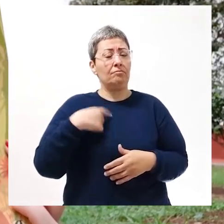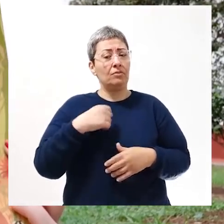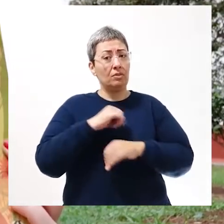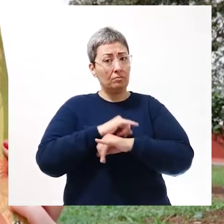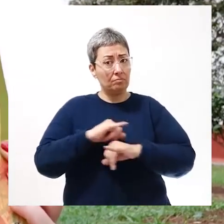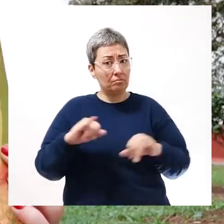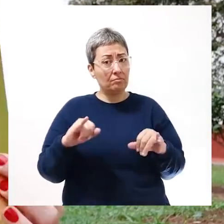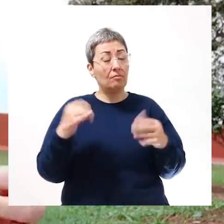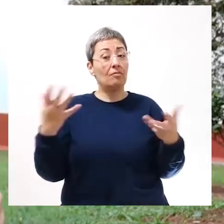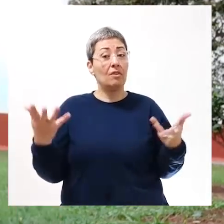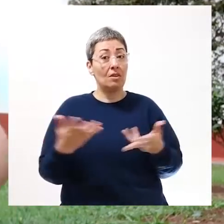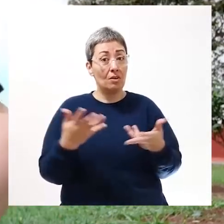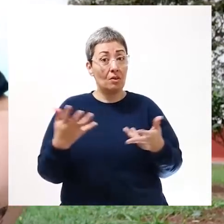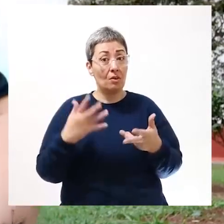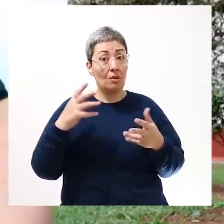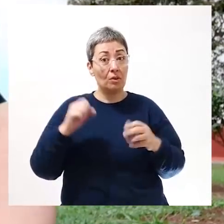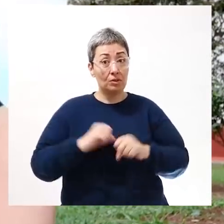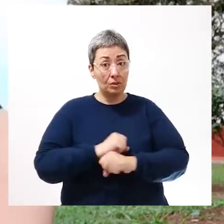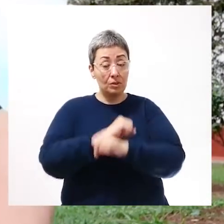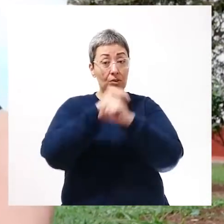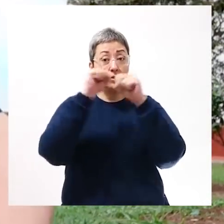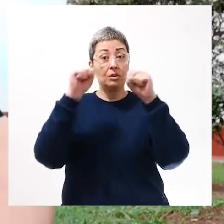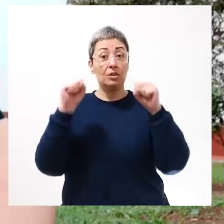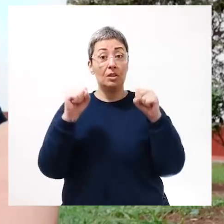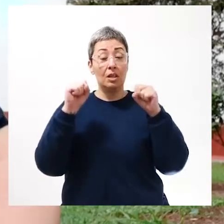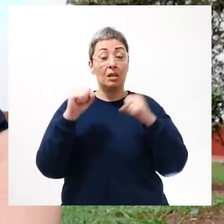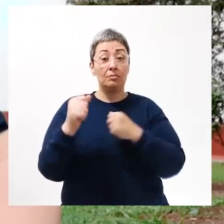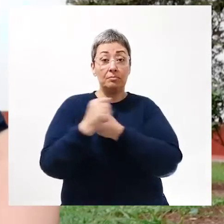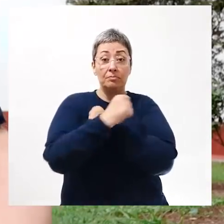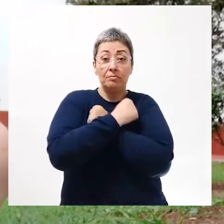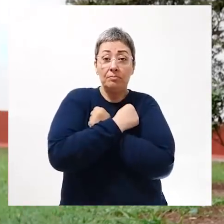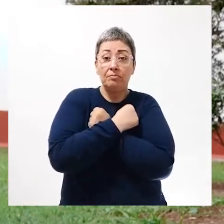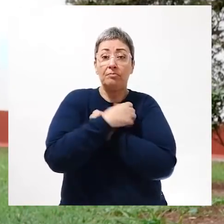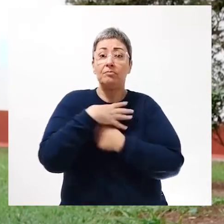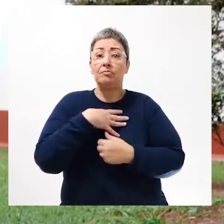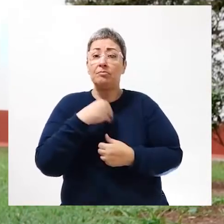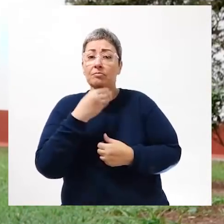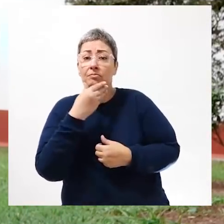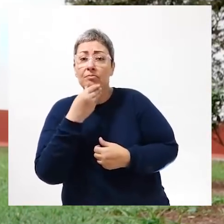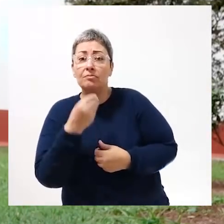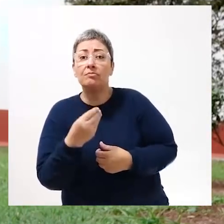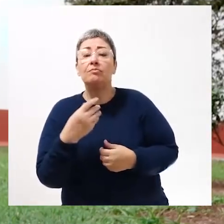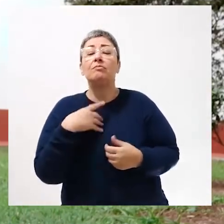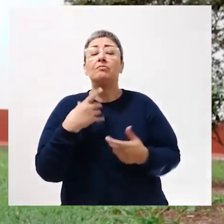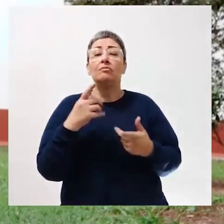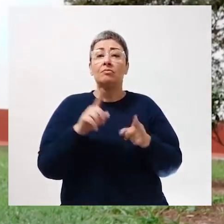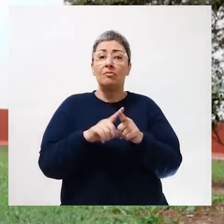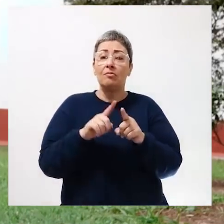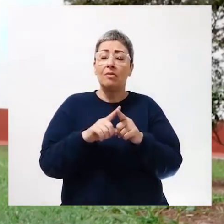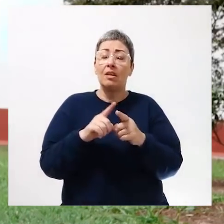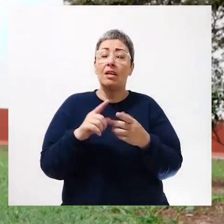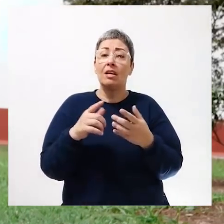eu vou dizer para vocês, hoje logo pela manhã eu abracei o meu filho. Abracei.